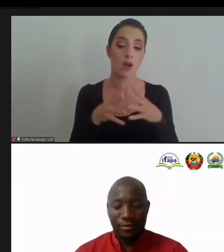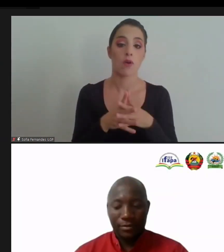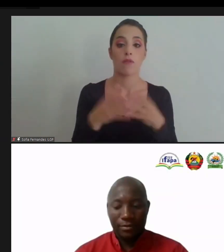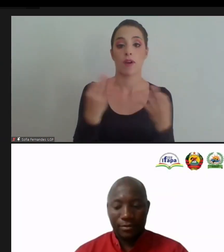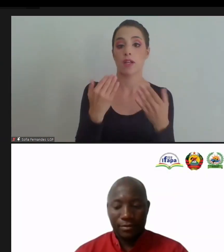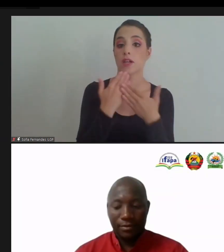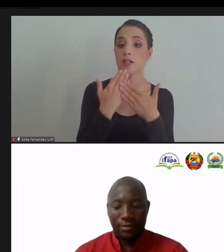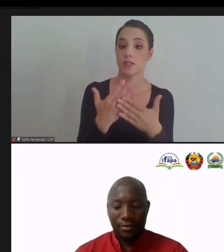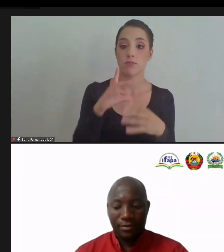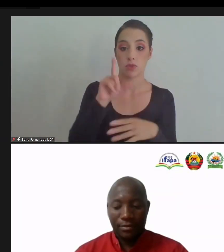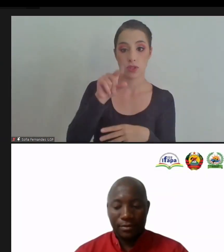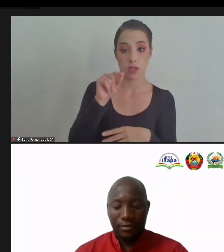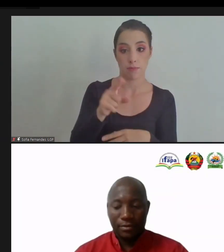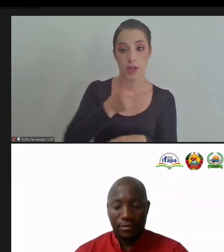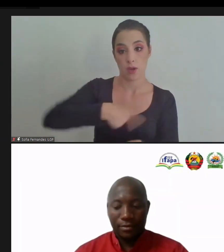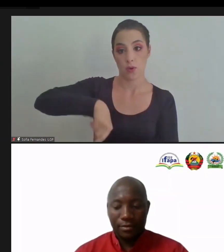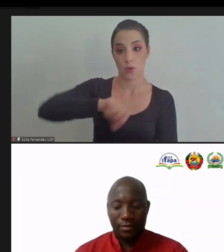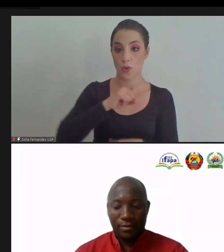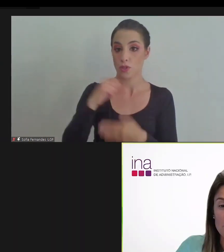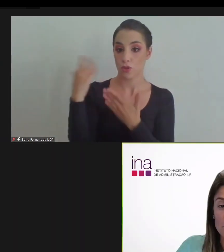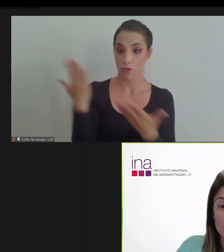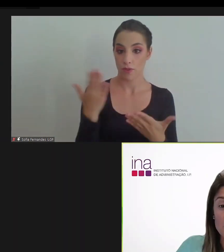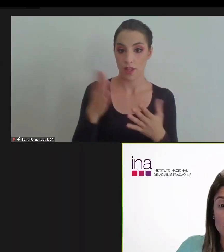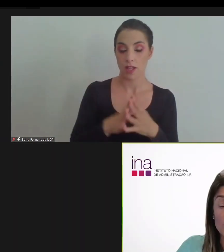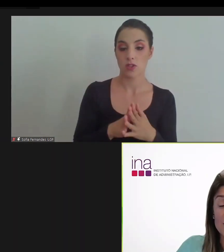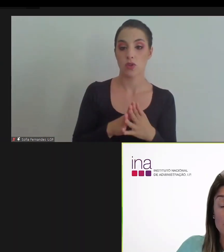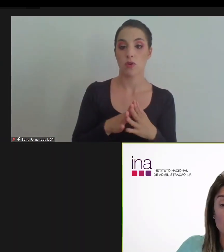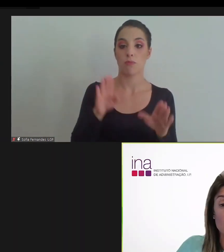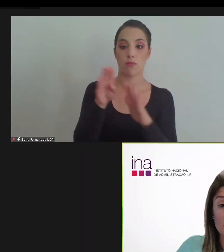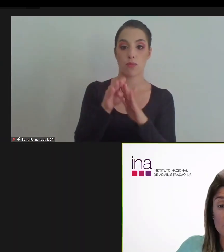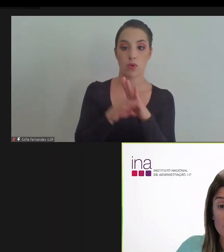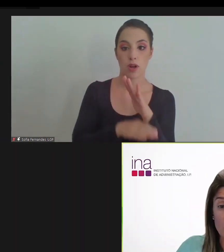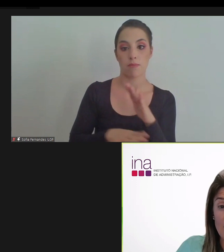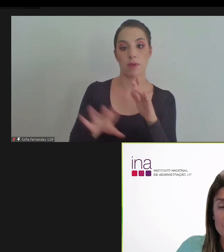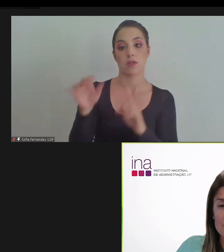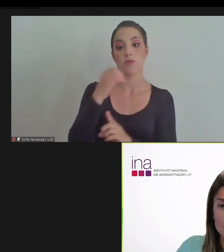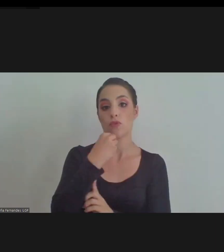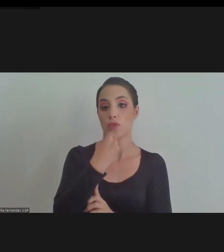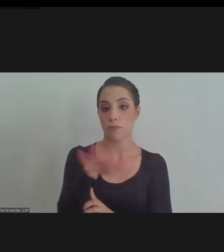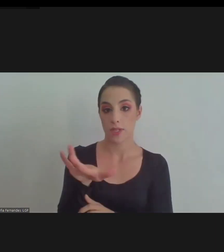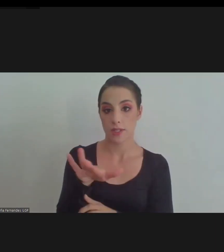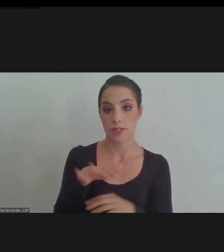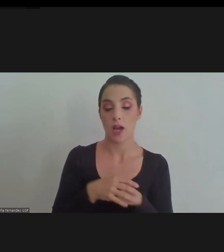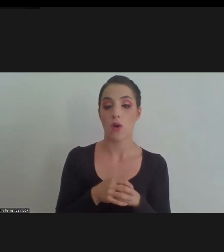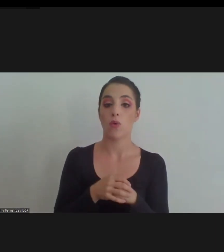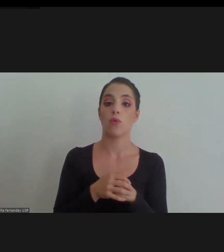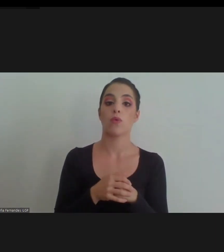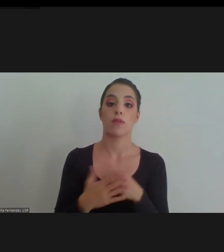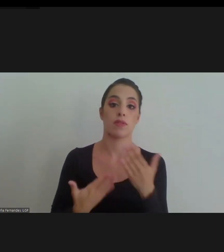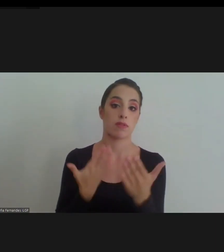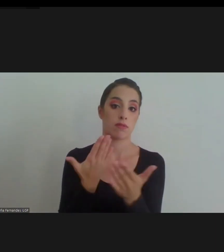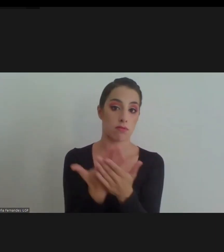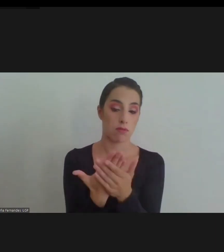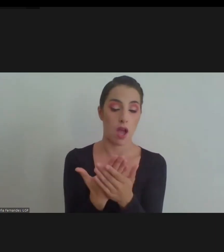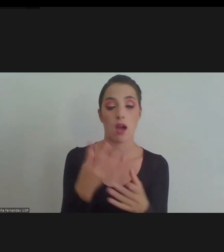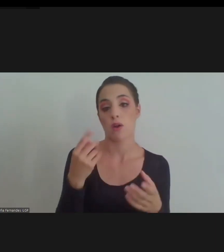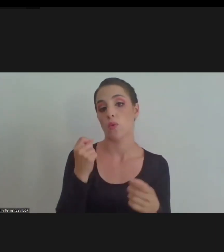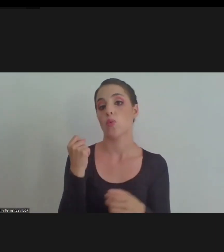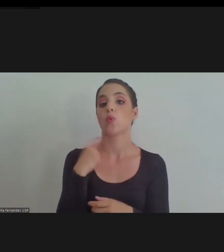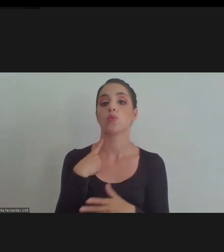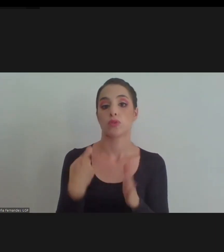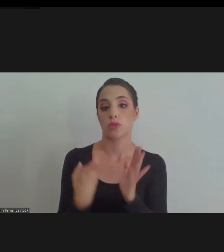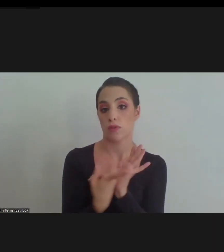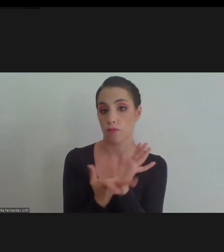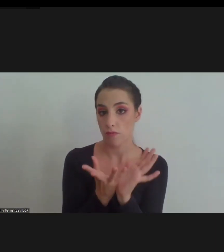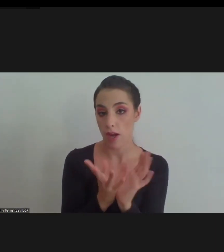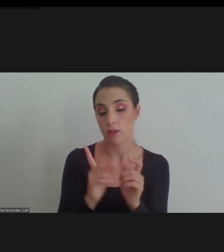também aos nossos distintos convidados. O programa de formação do INA para 2024 inclui cursos de curta e de longa duração